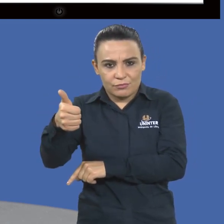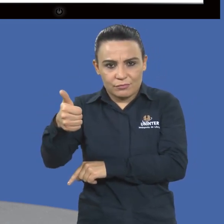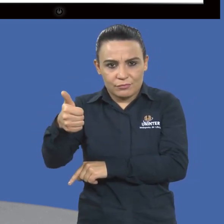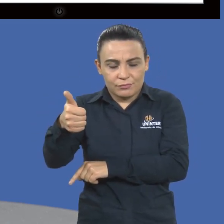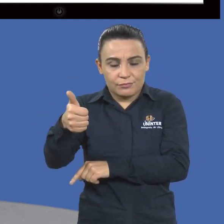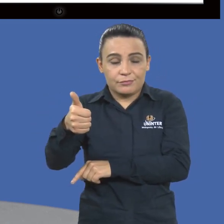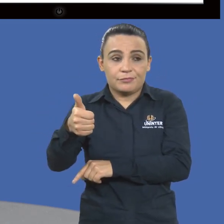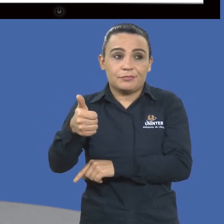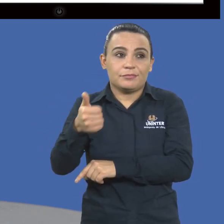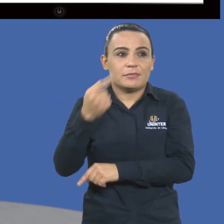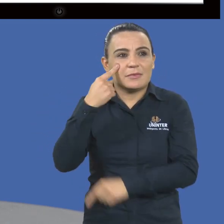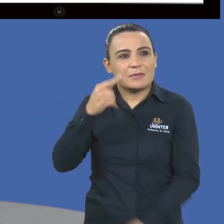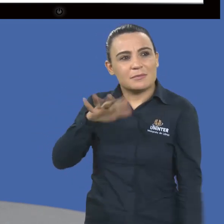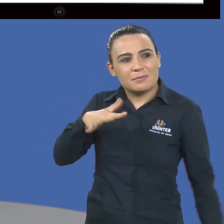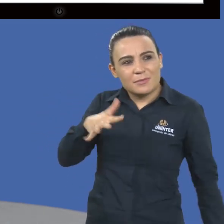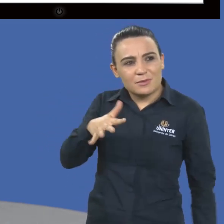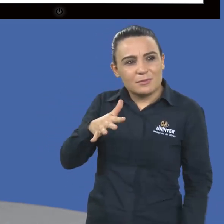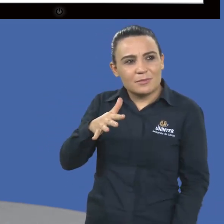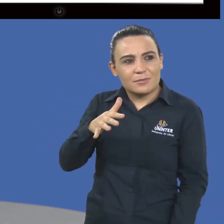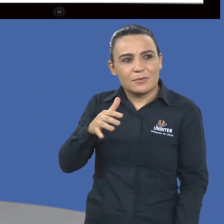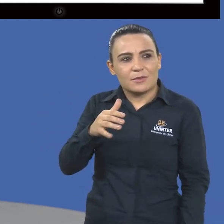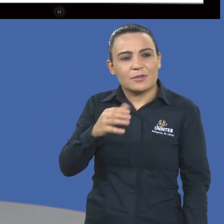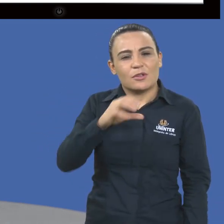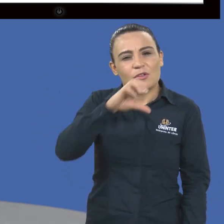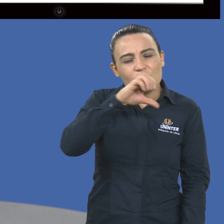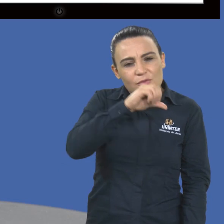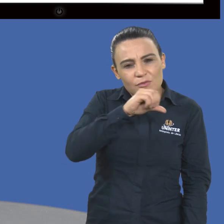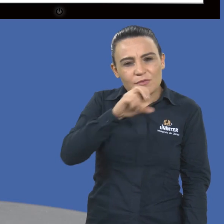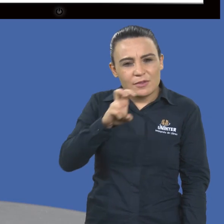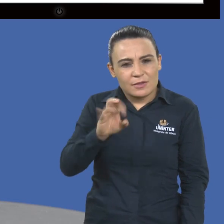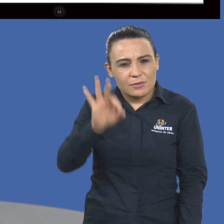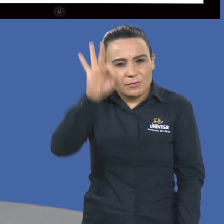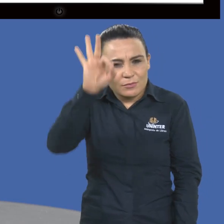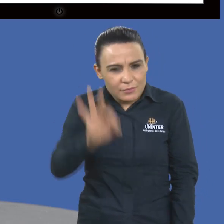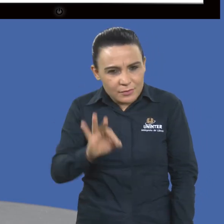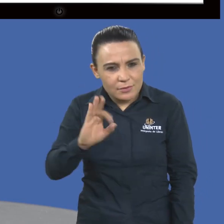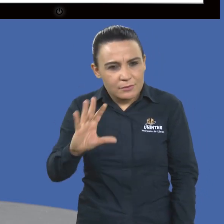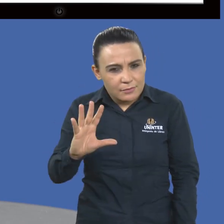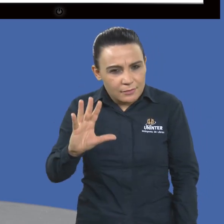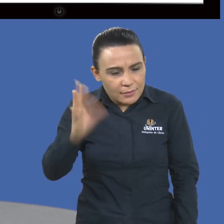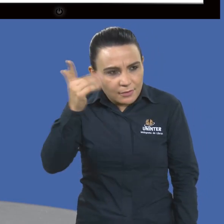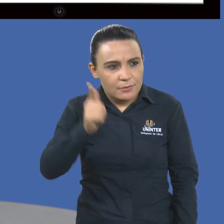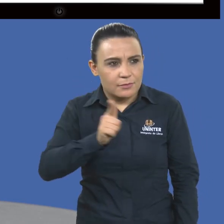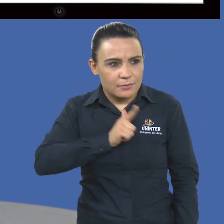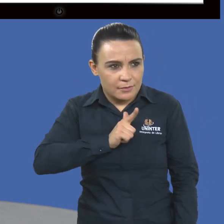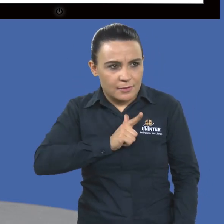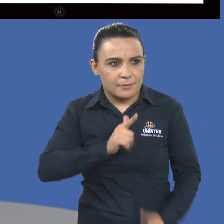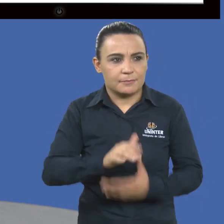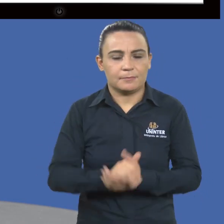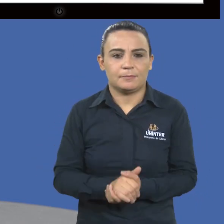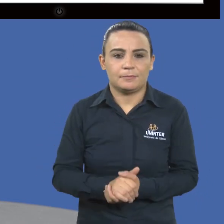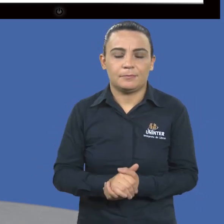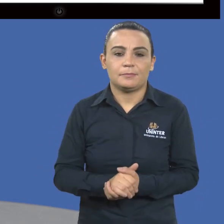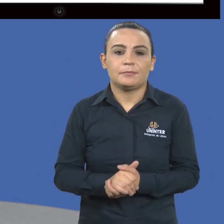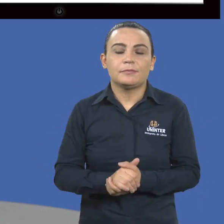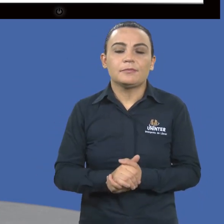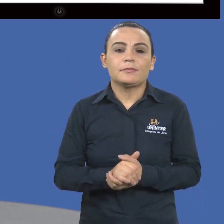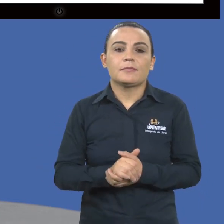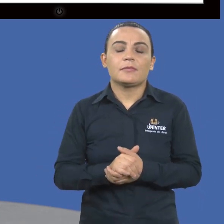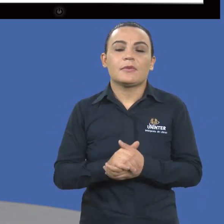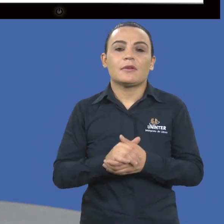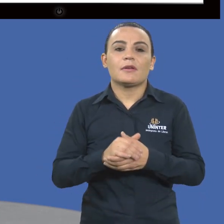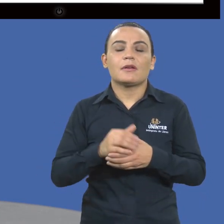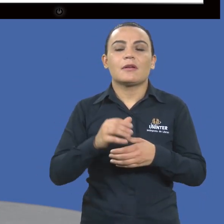cerca de 95% dos casos tem essa constituição cromossômica. A